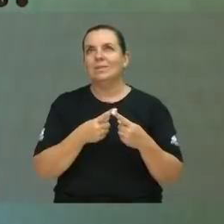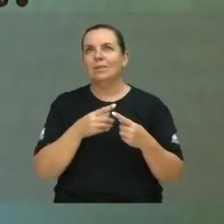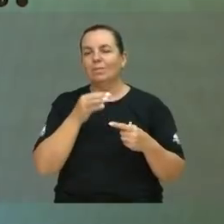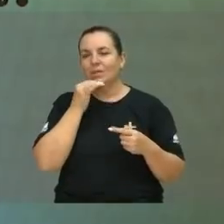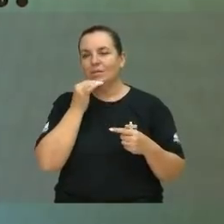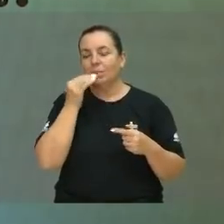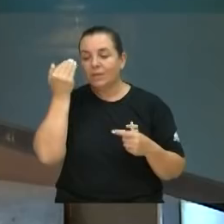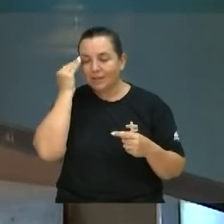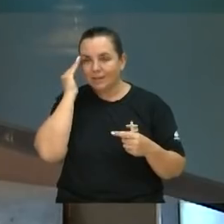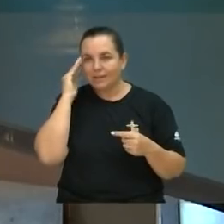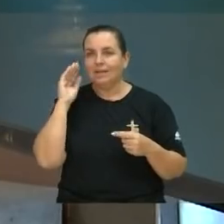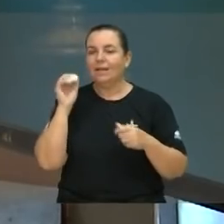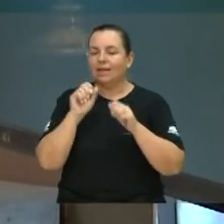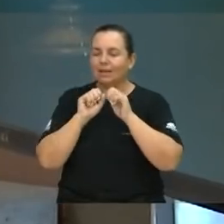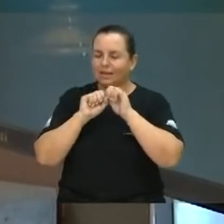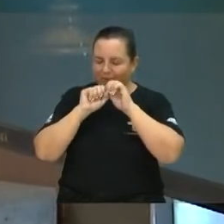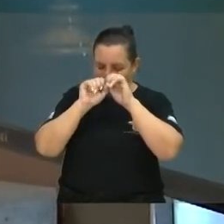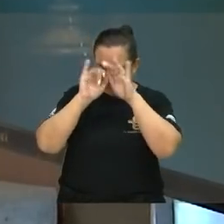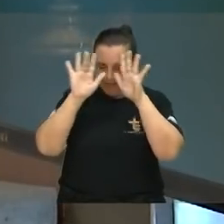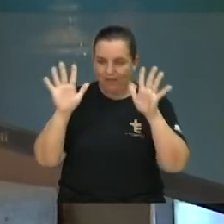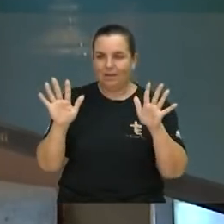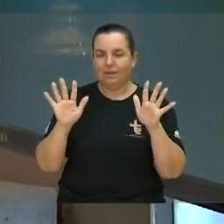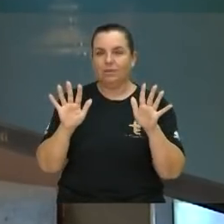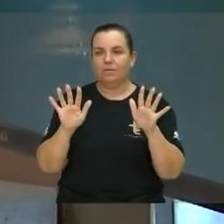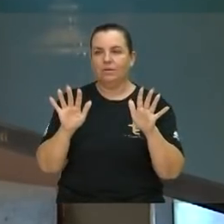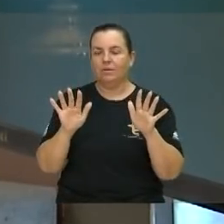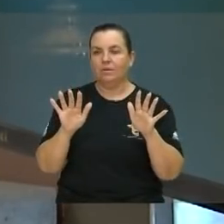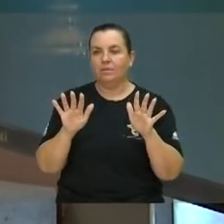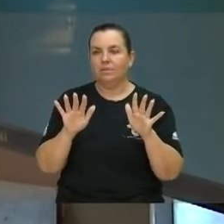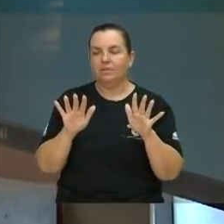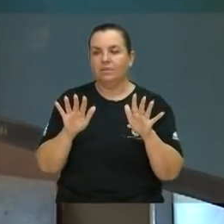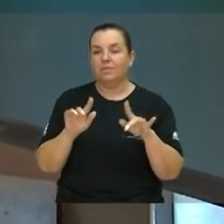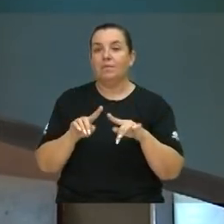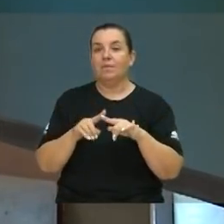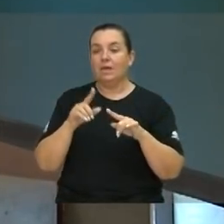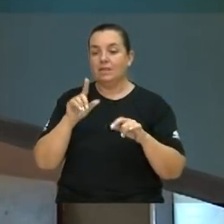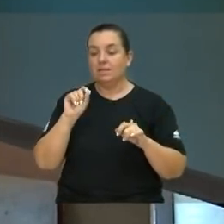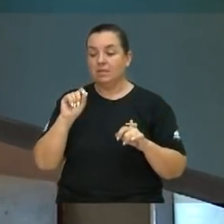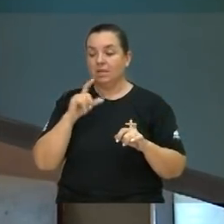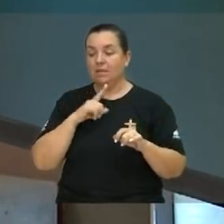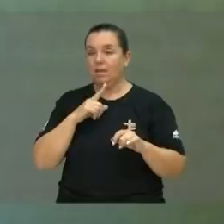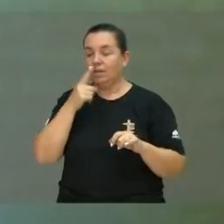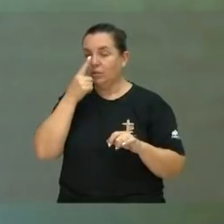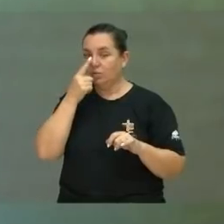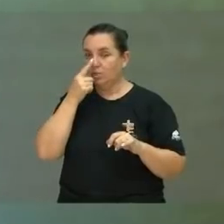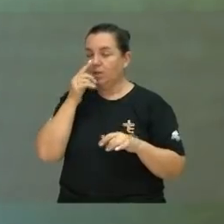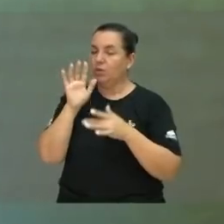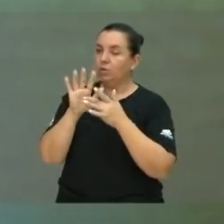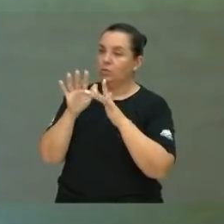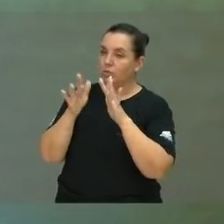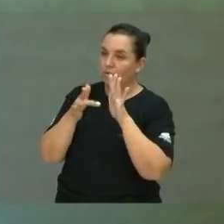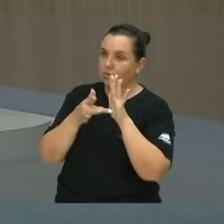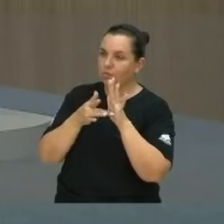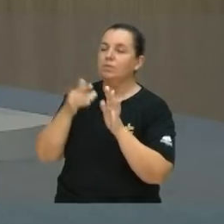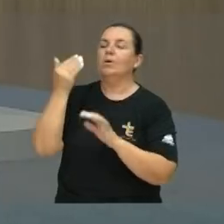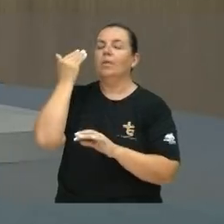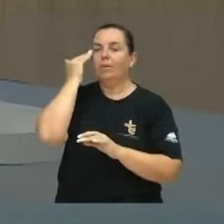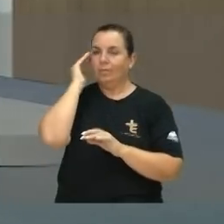seu torno de acolher e de aderir mas quem tem intimidade com jesus